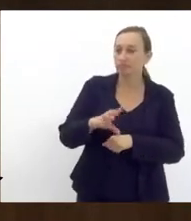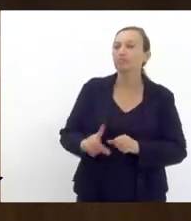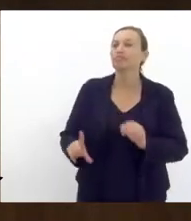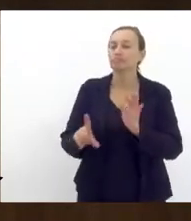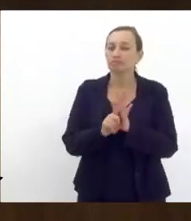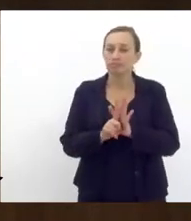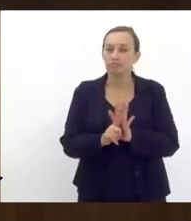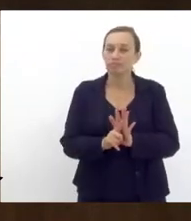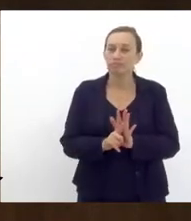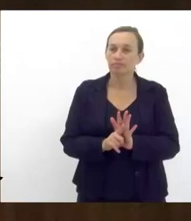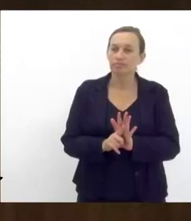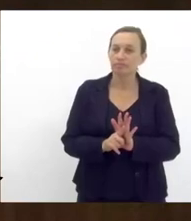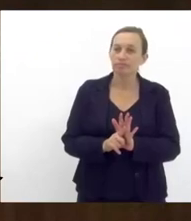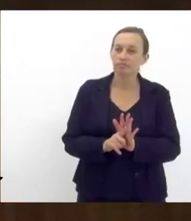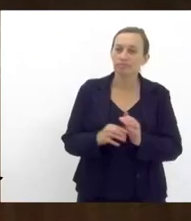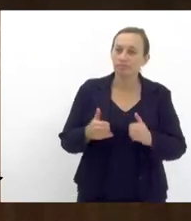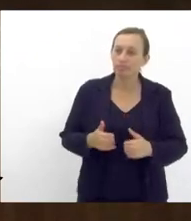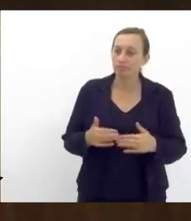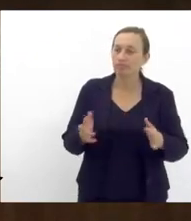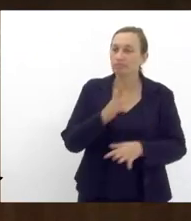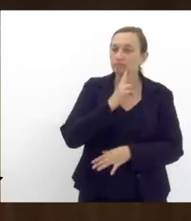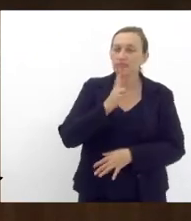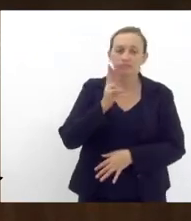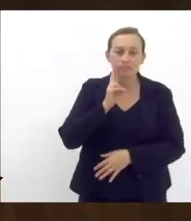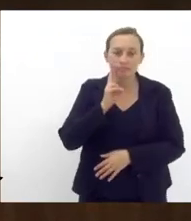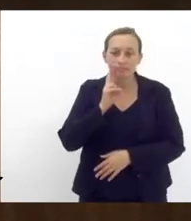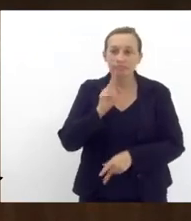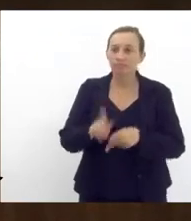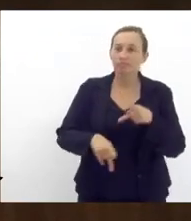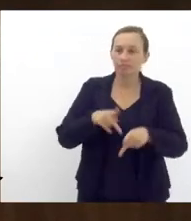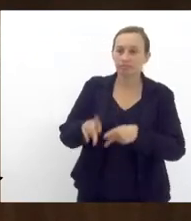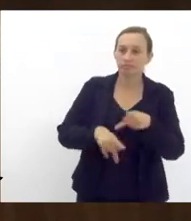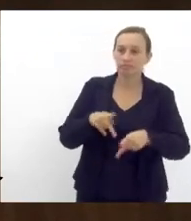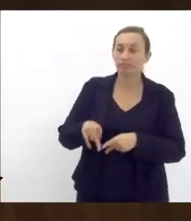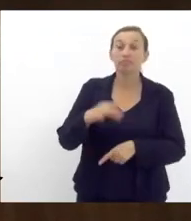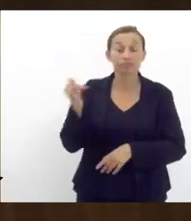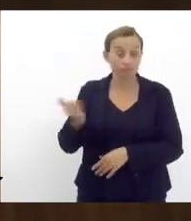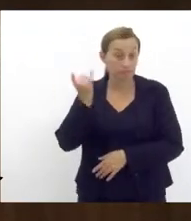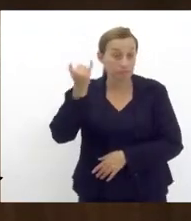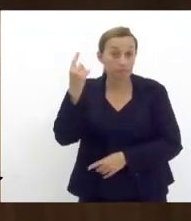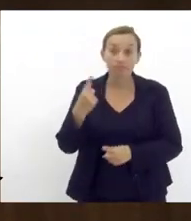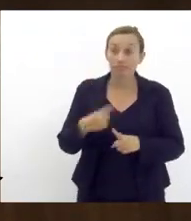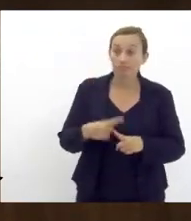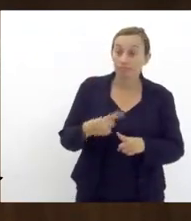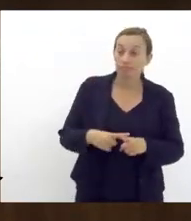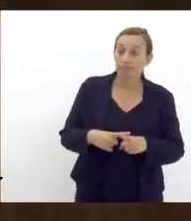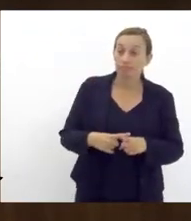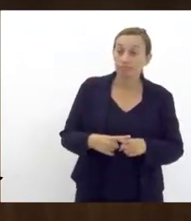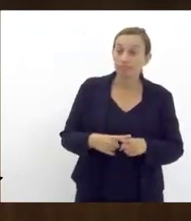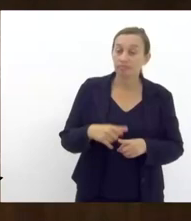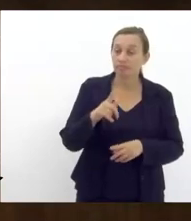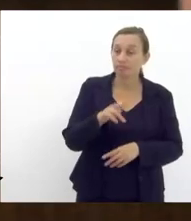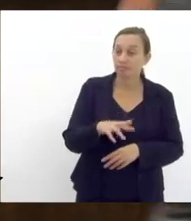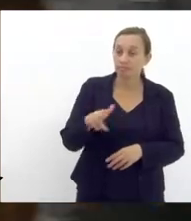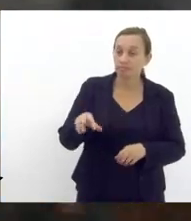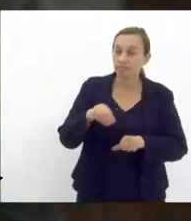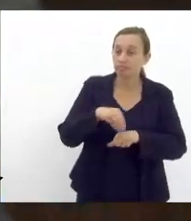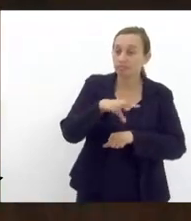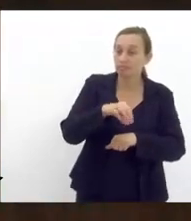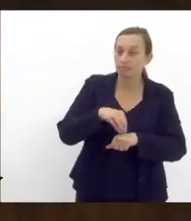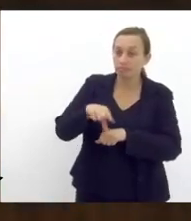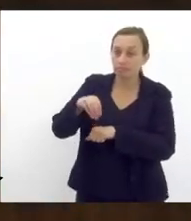essa de reabertura dos restaurantes populares foi importante porque passaram diversas dessas indicações